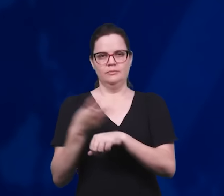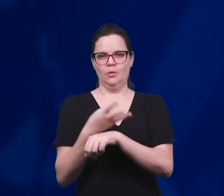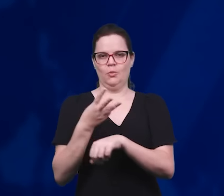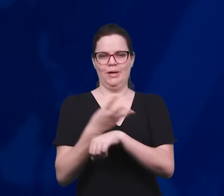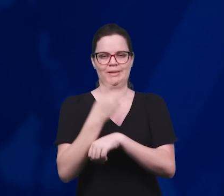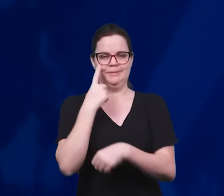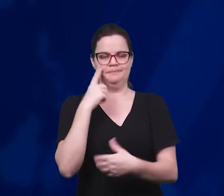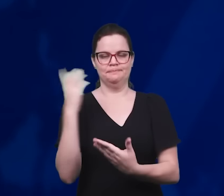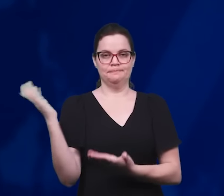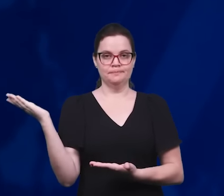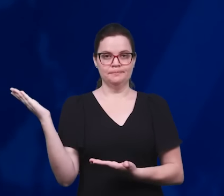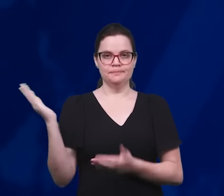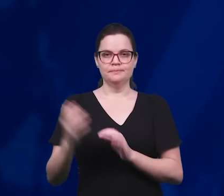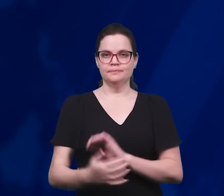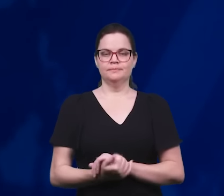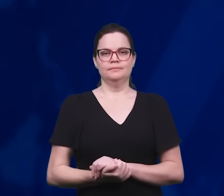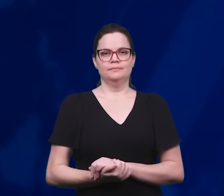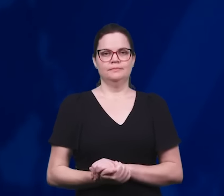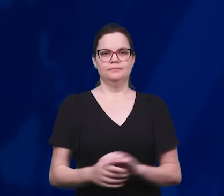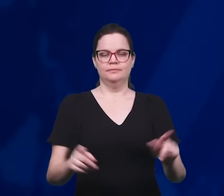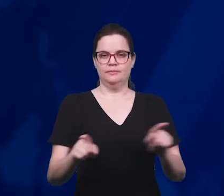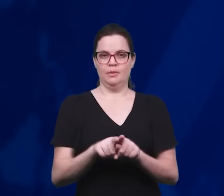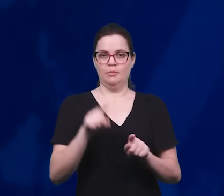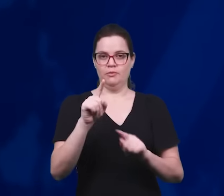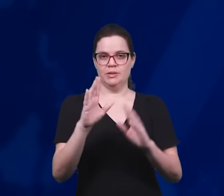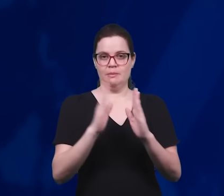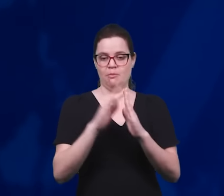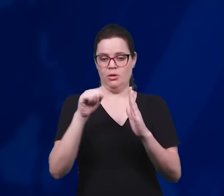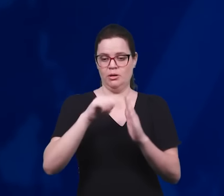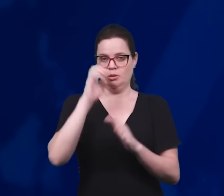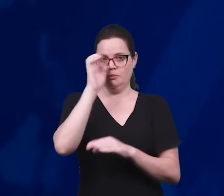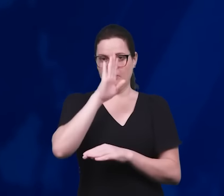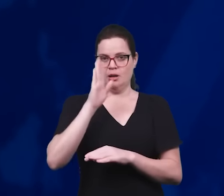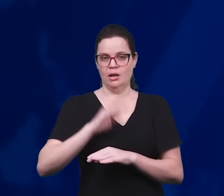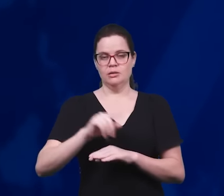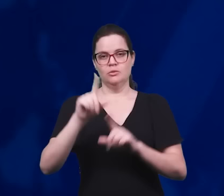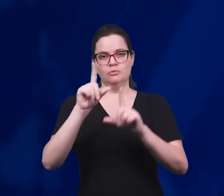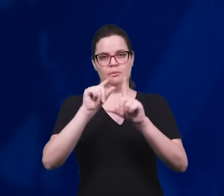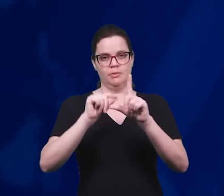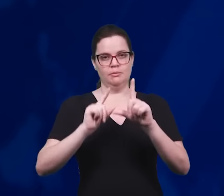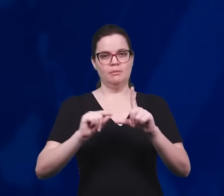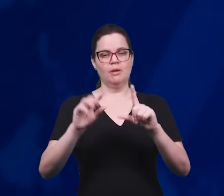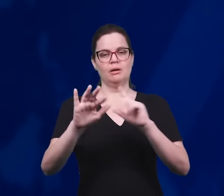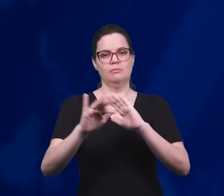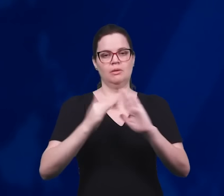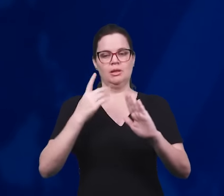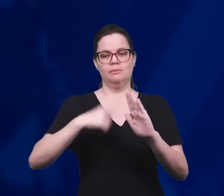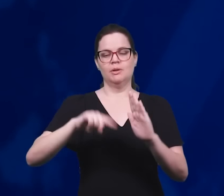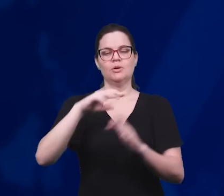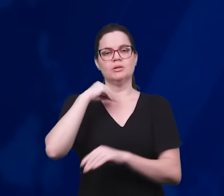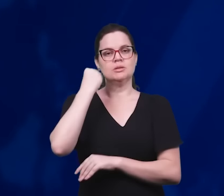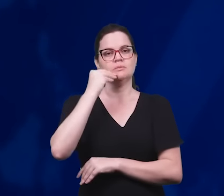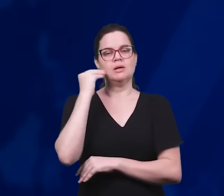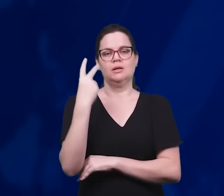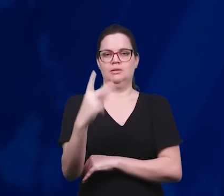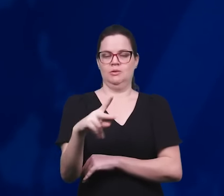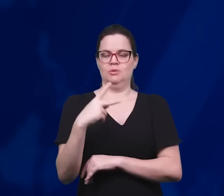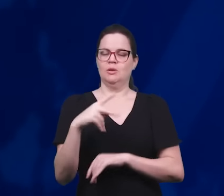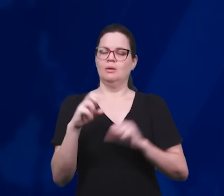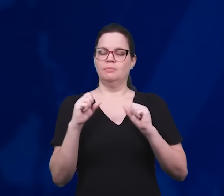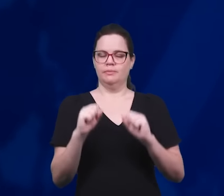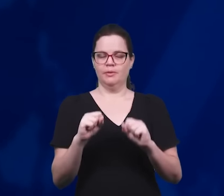o seu celular para este QR Code. Para você que reside no Brasil e quer compartilhar conosco uma